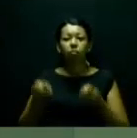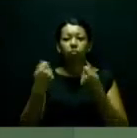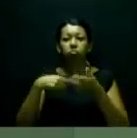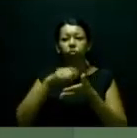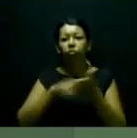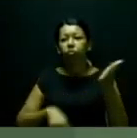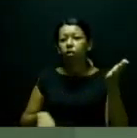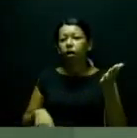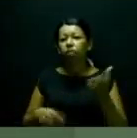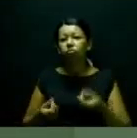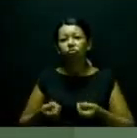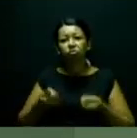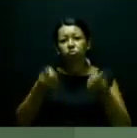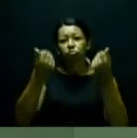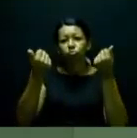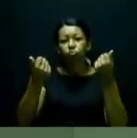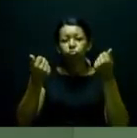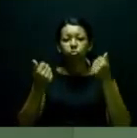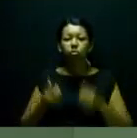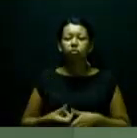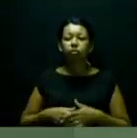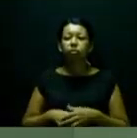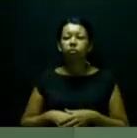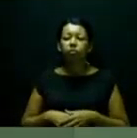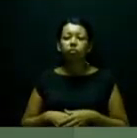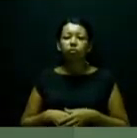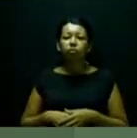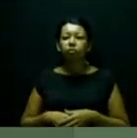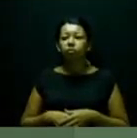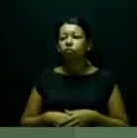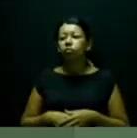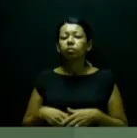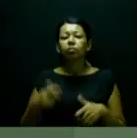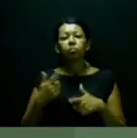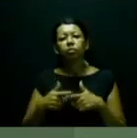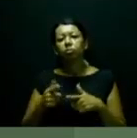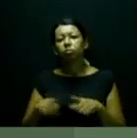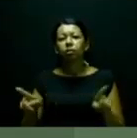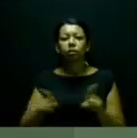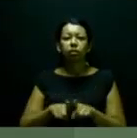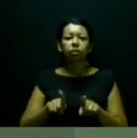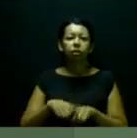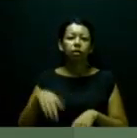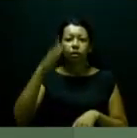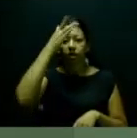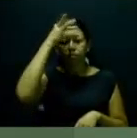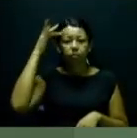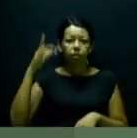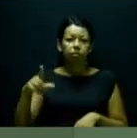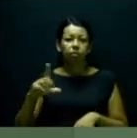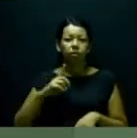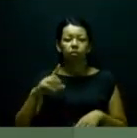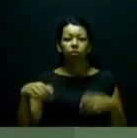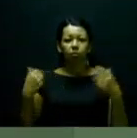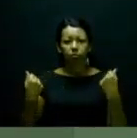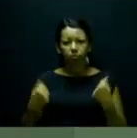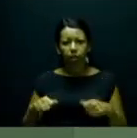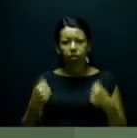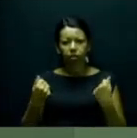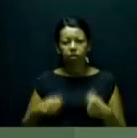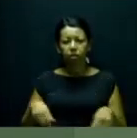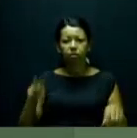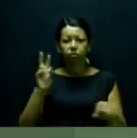milhões e meio de reais para lá, contrato de 6 milhões para cá, é situações assim. E aí o munícipe que está na ponta, precisando